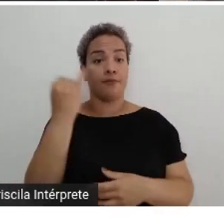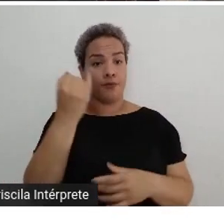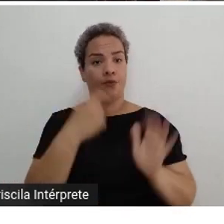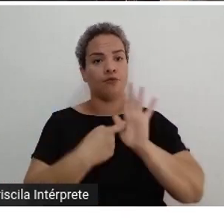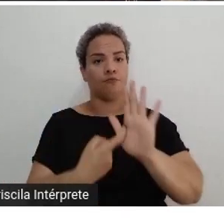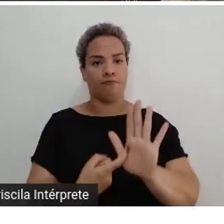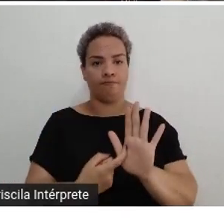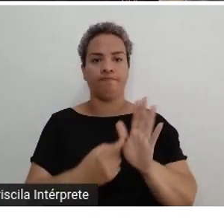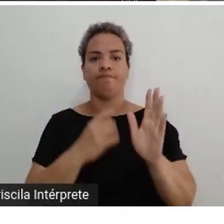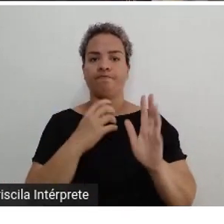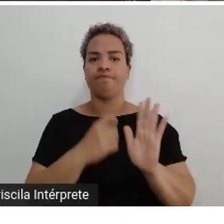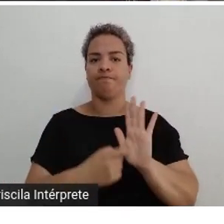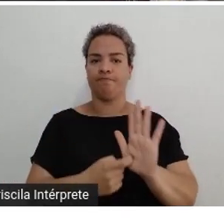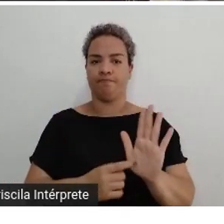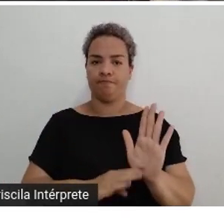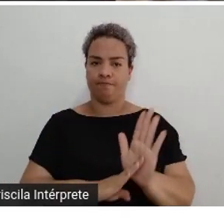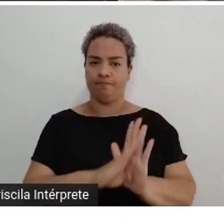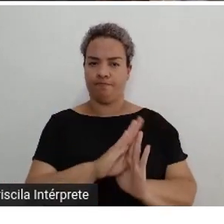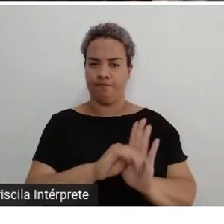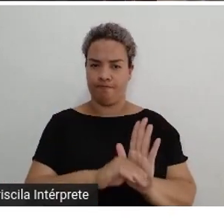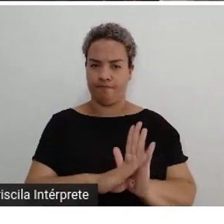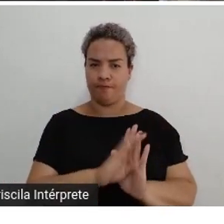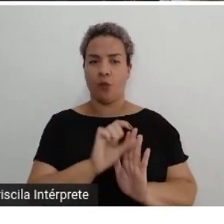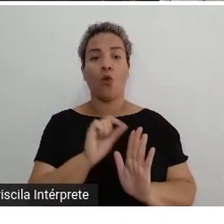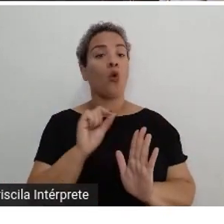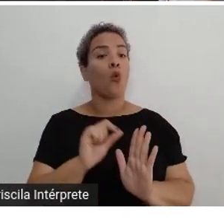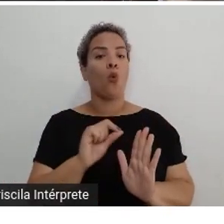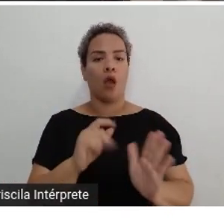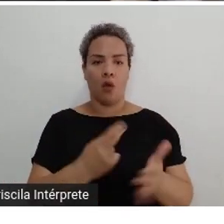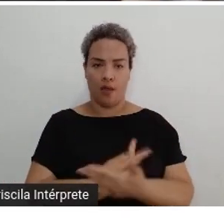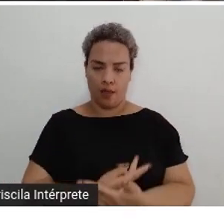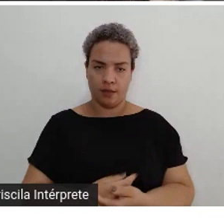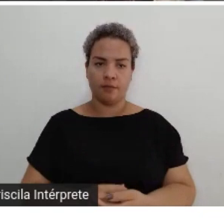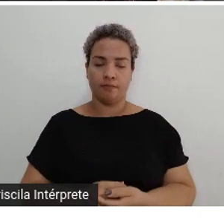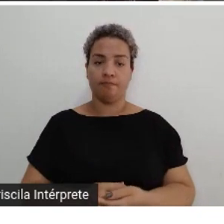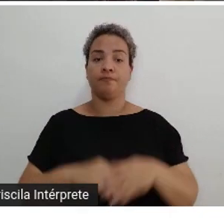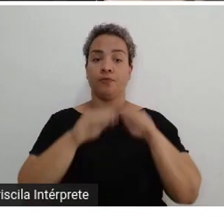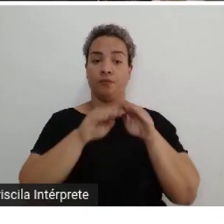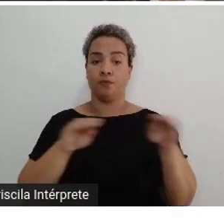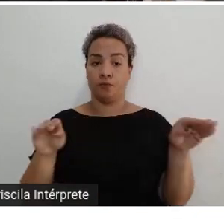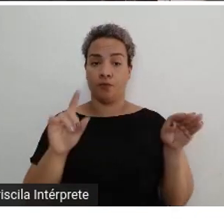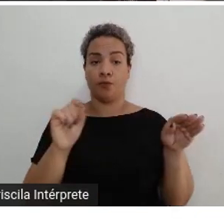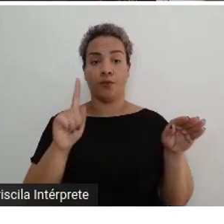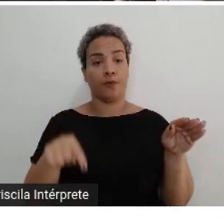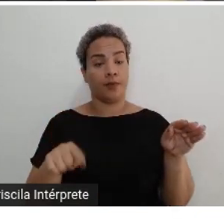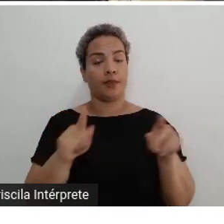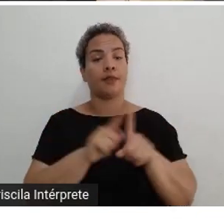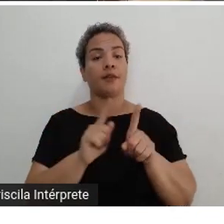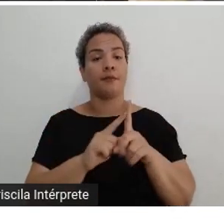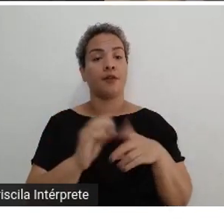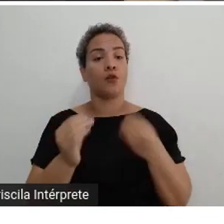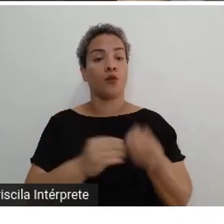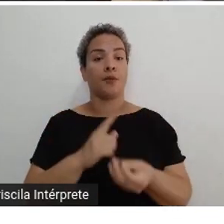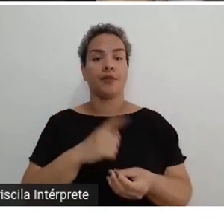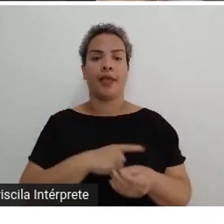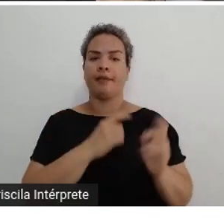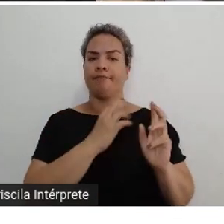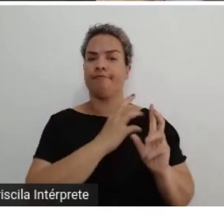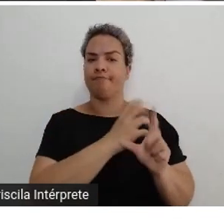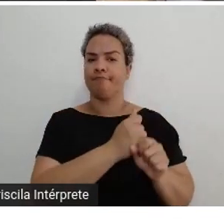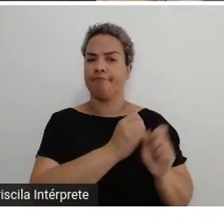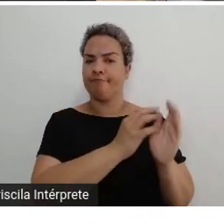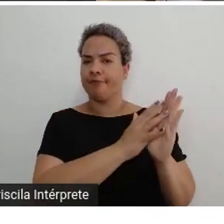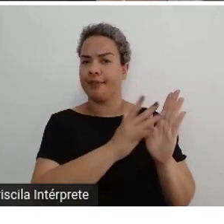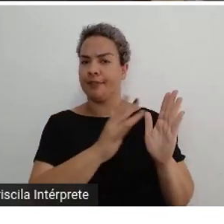tá? Bom, então só reforçando, a visão horizontal, ela indica a retenção naquele ponto